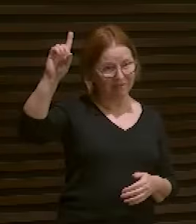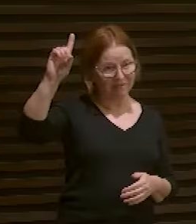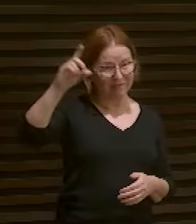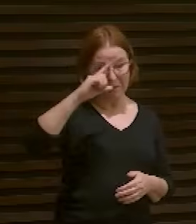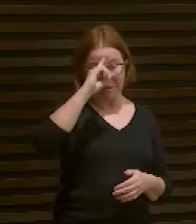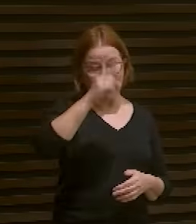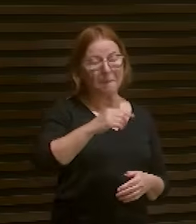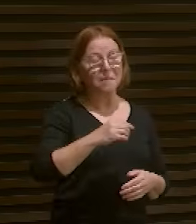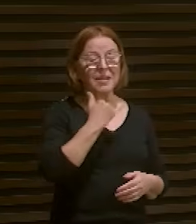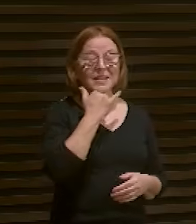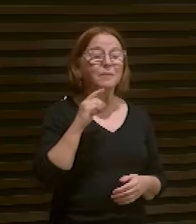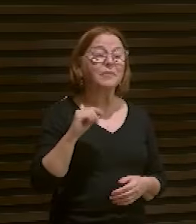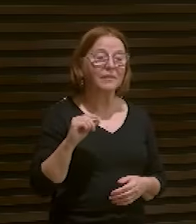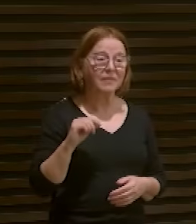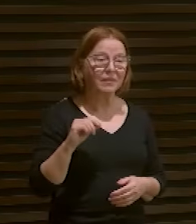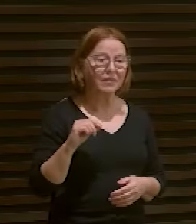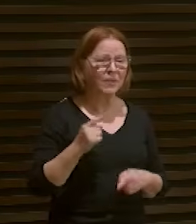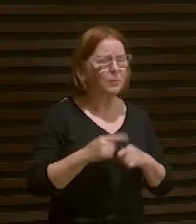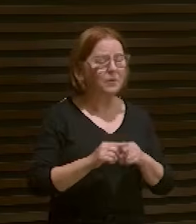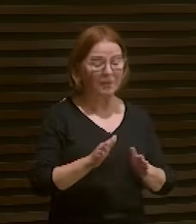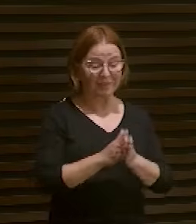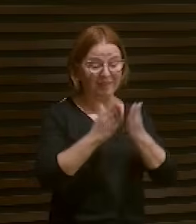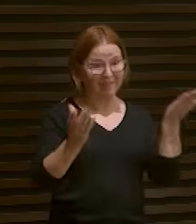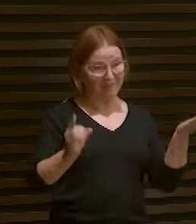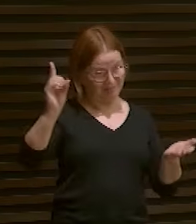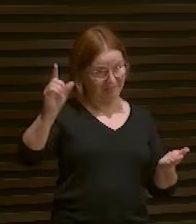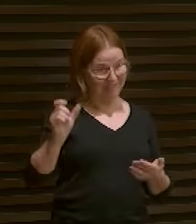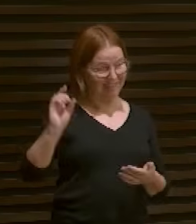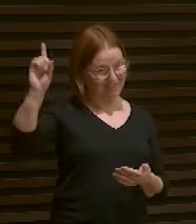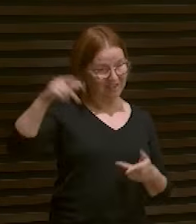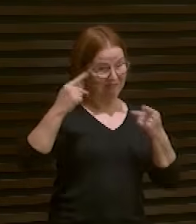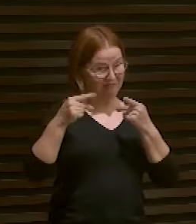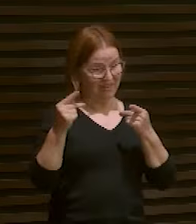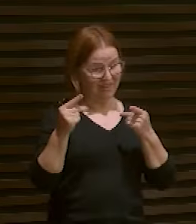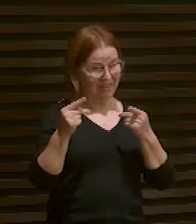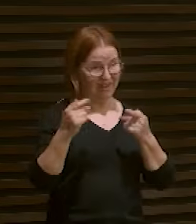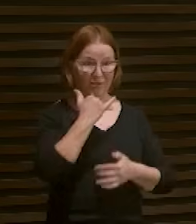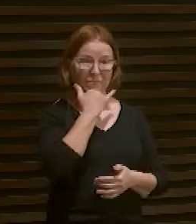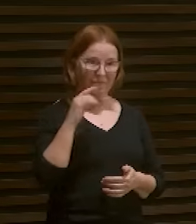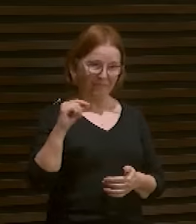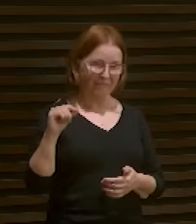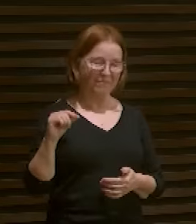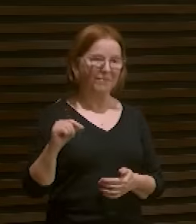perdoar? Por que será que a Bíblia, a palavra de Deus, fala tanto sobre perdão?